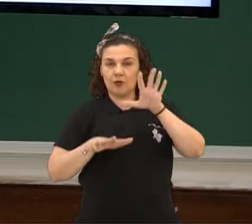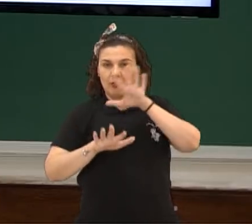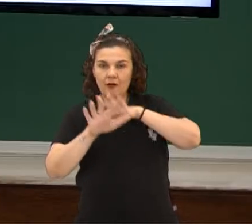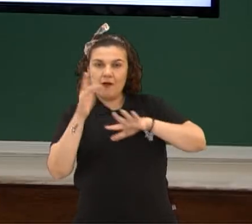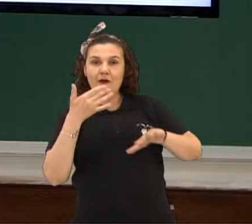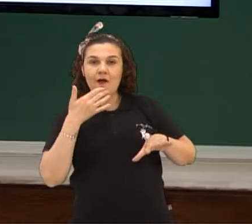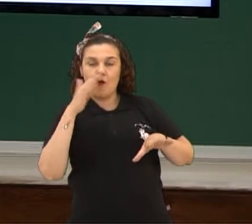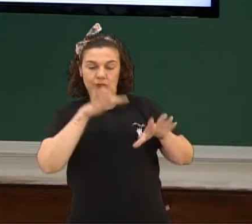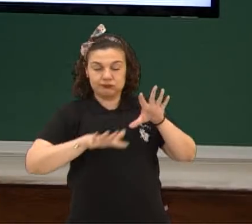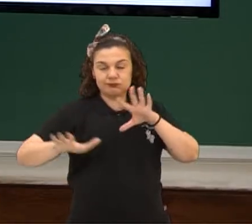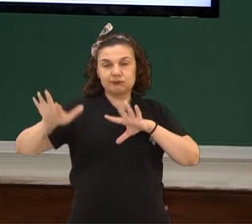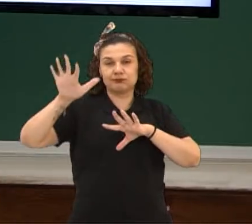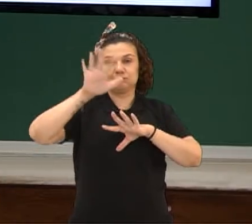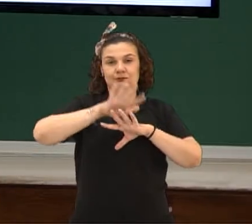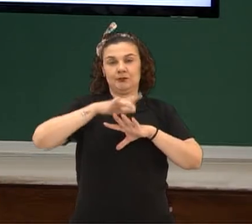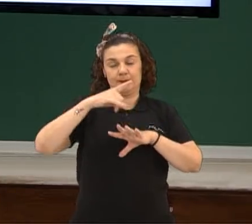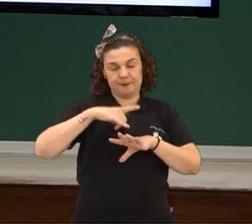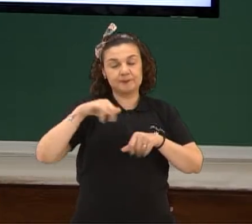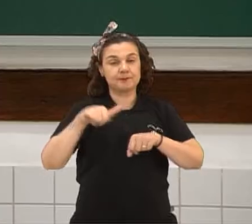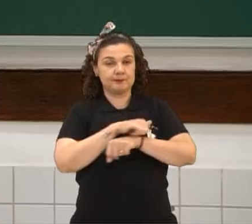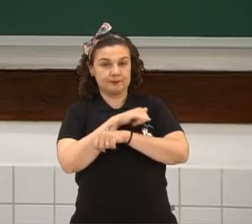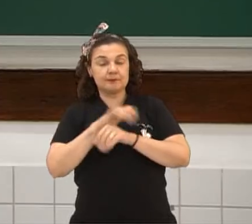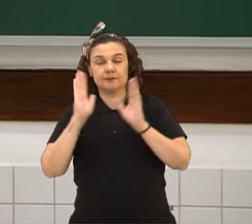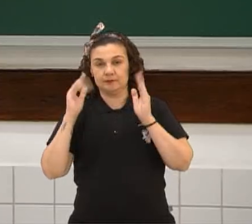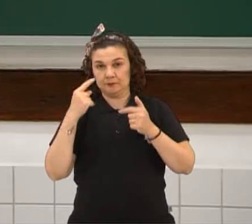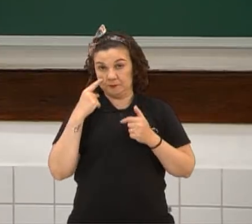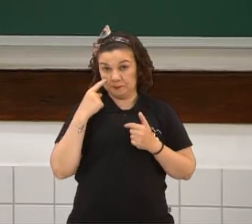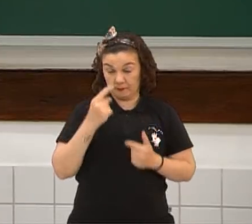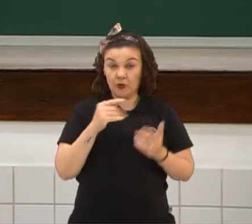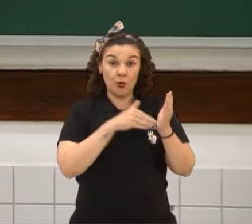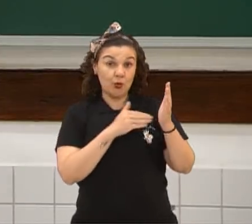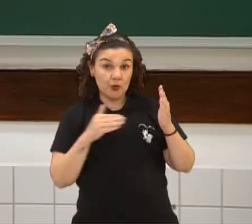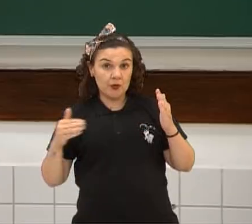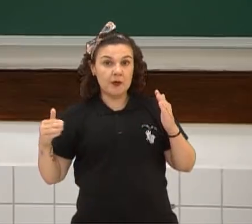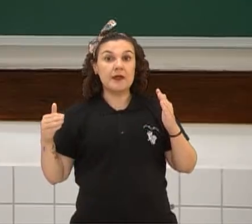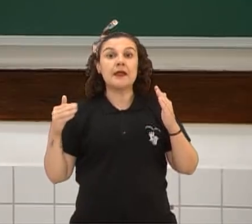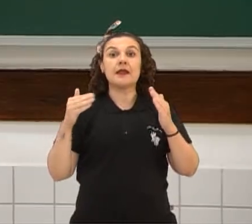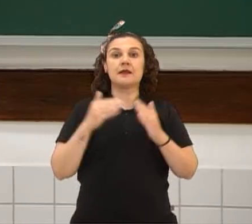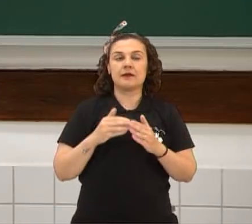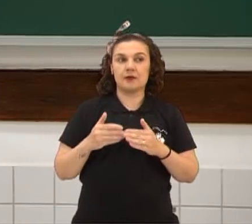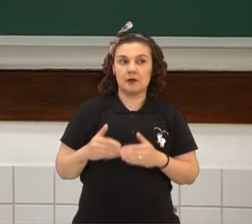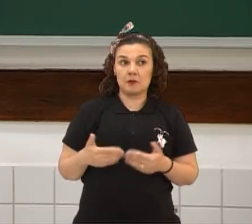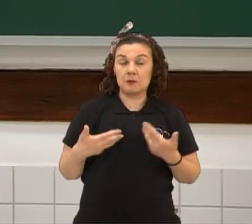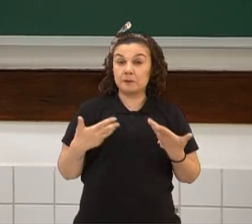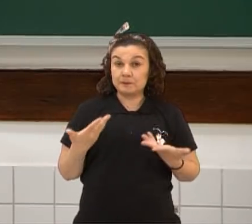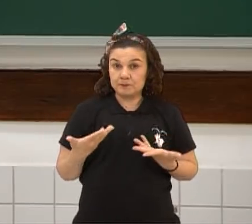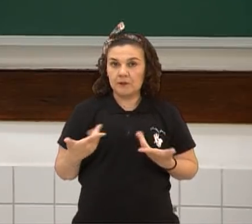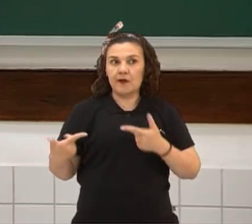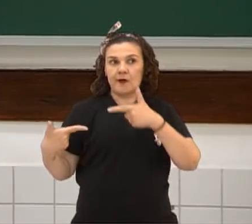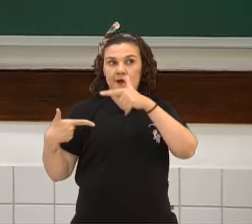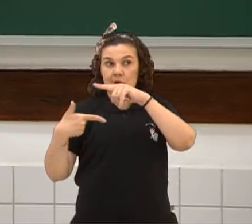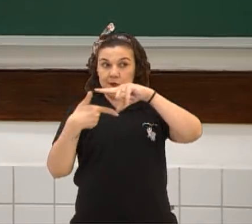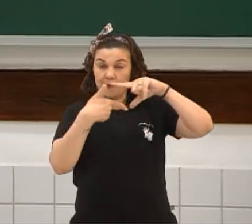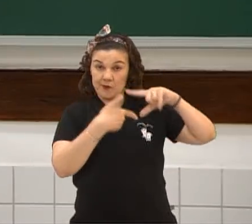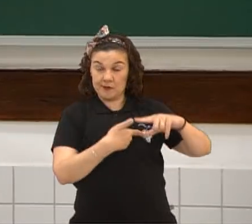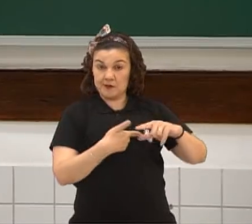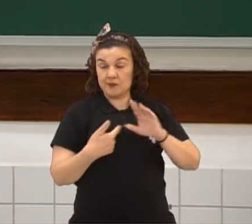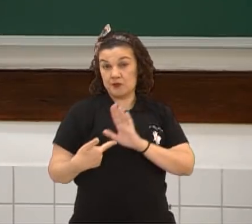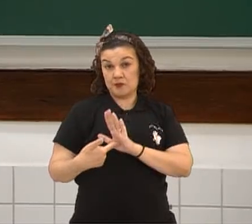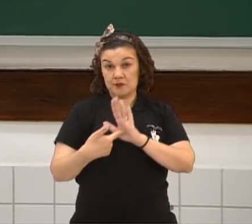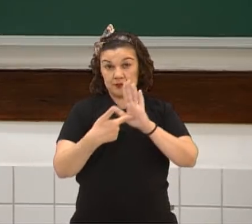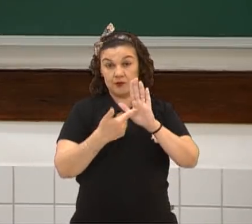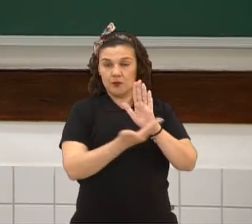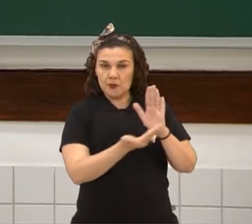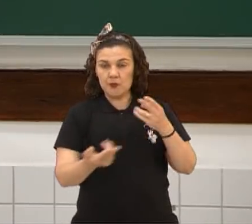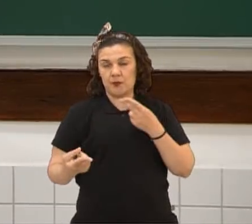ações envoltas dentro de alguns recursos que nós já vimos, né. Então são todos os recursos estes que os quadrinistas, que os desenhistas, né, dentro dos